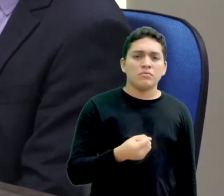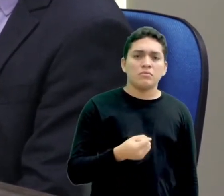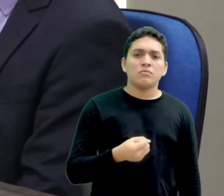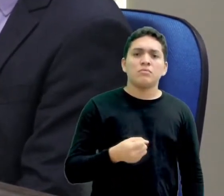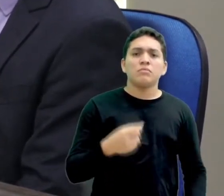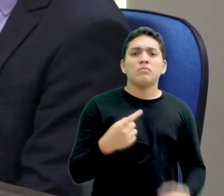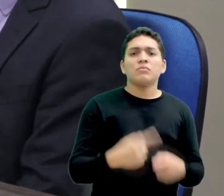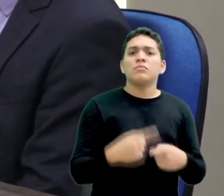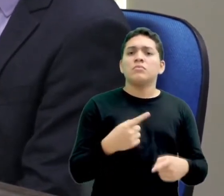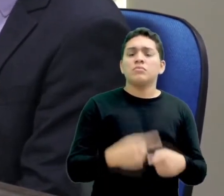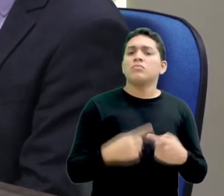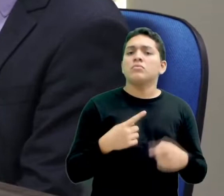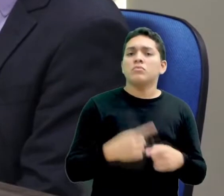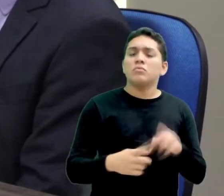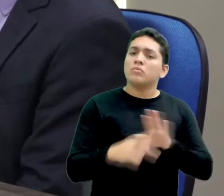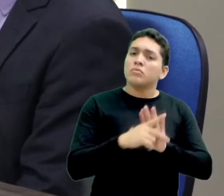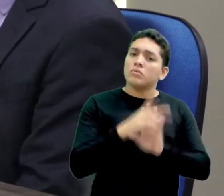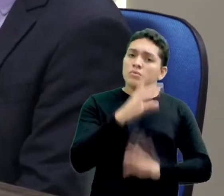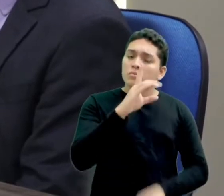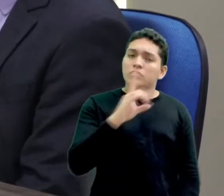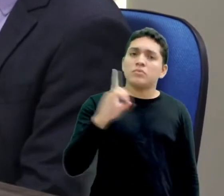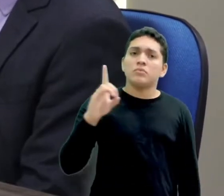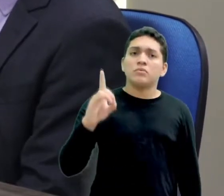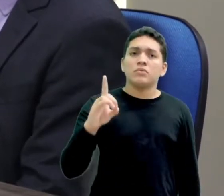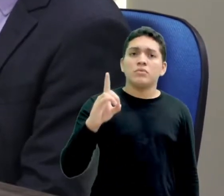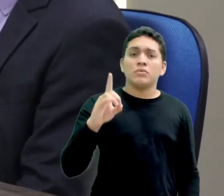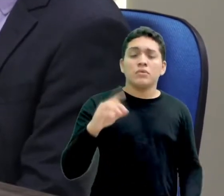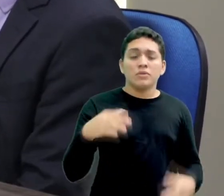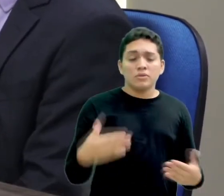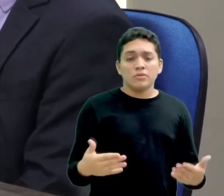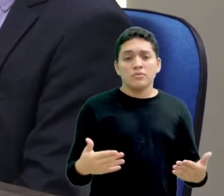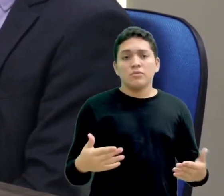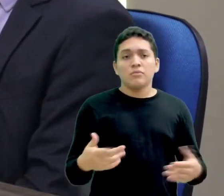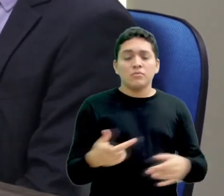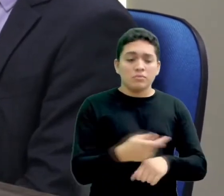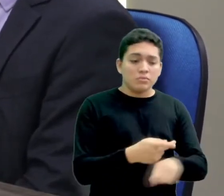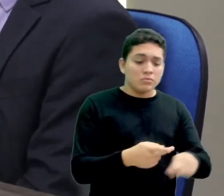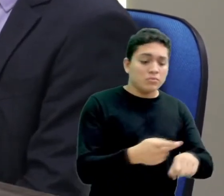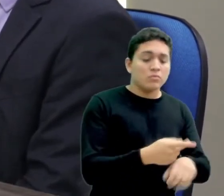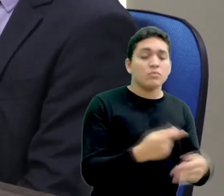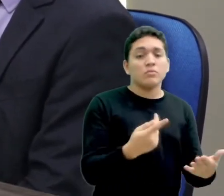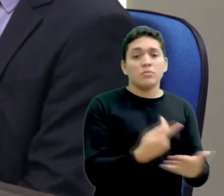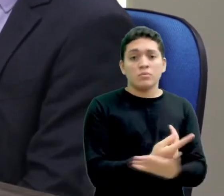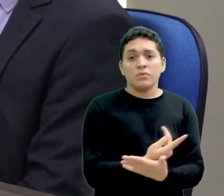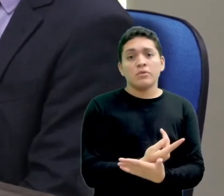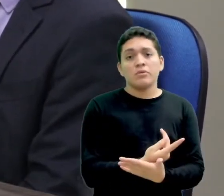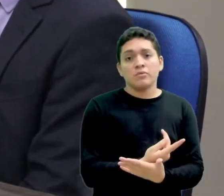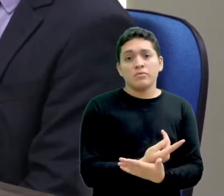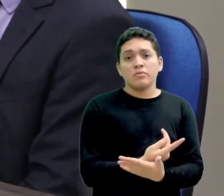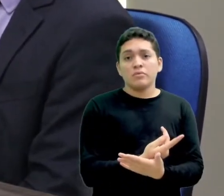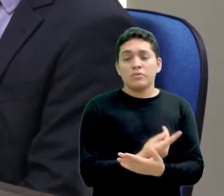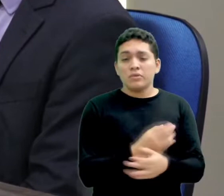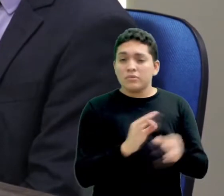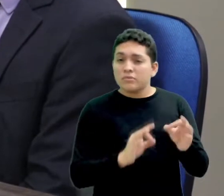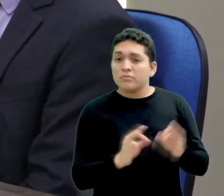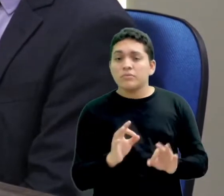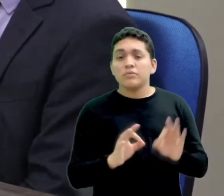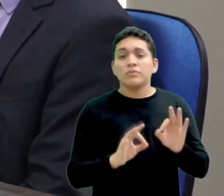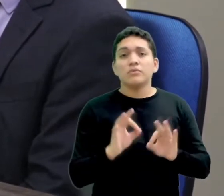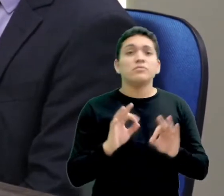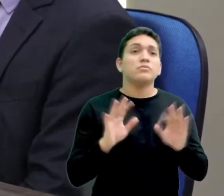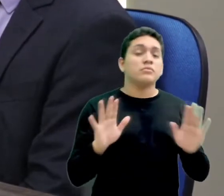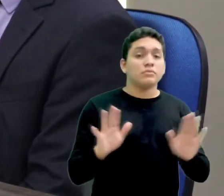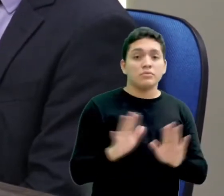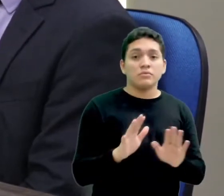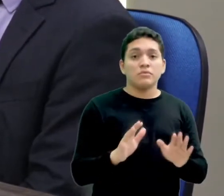rejeitado por Deus, né, em vez de buscar o erro, né, onde foi que errou, e corrigir, não, ele tentou